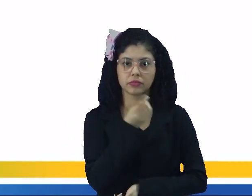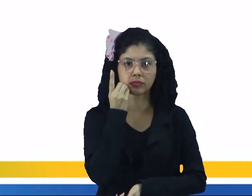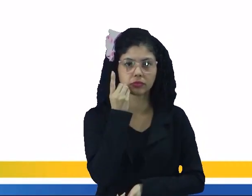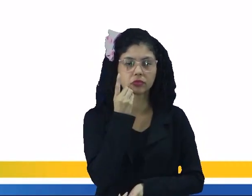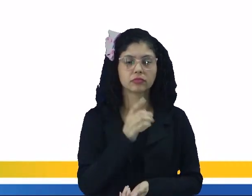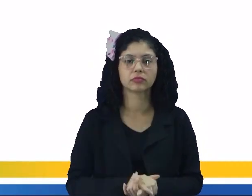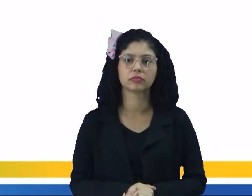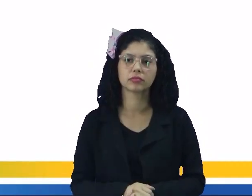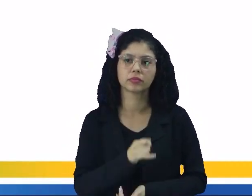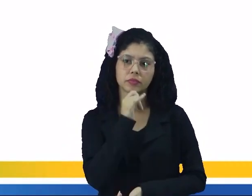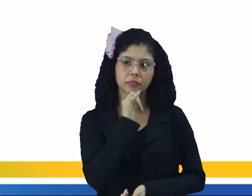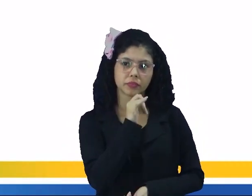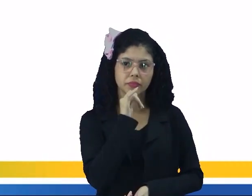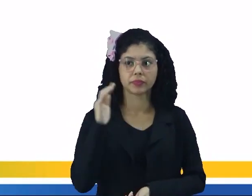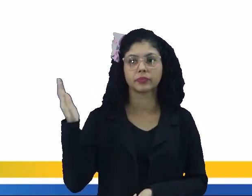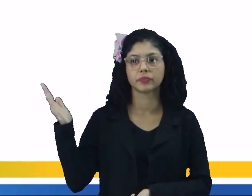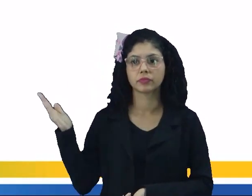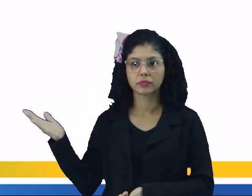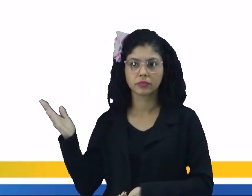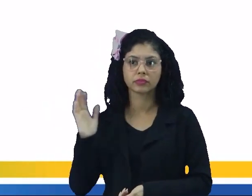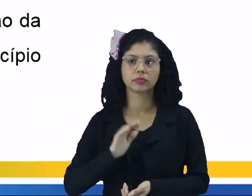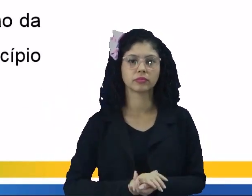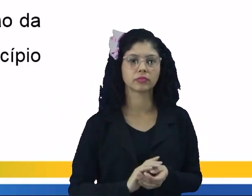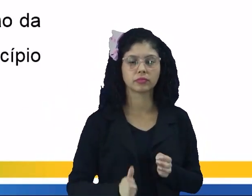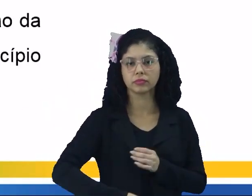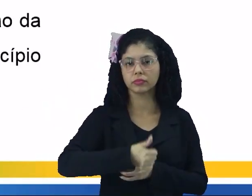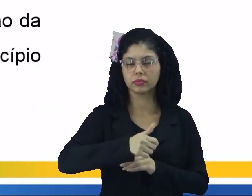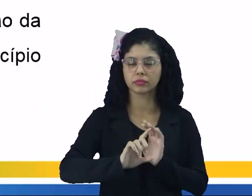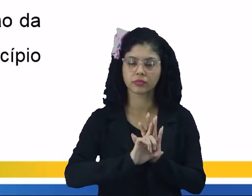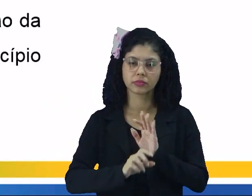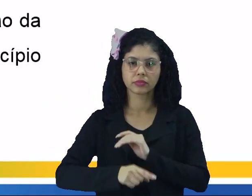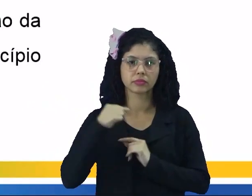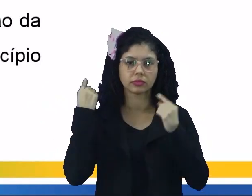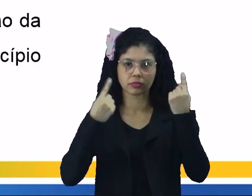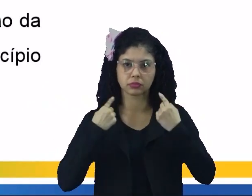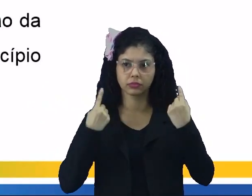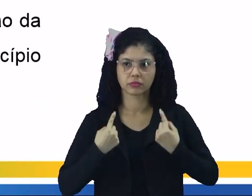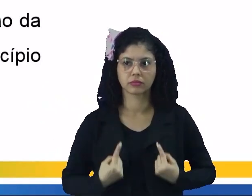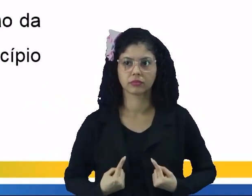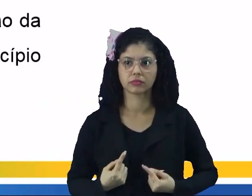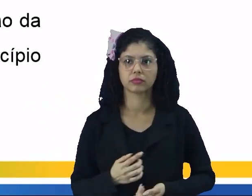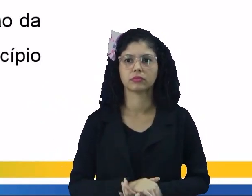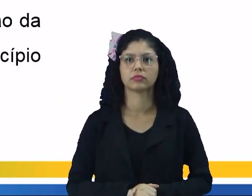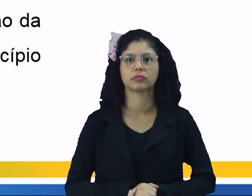dia. Então um exemplo clássico, né, da primeira lei de Newton, então, conforme nós vimos.